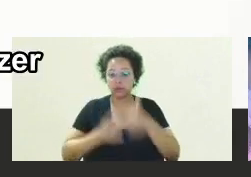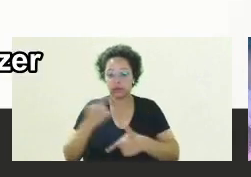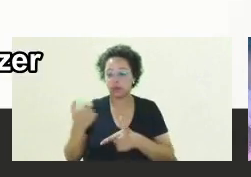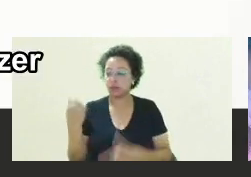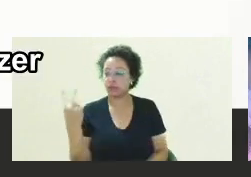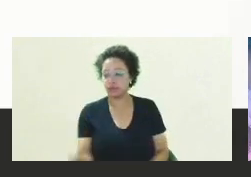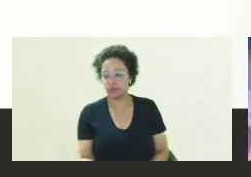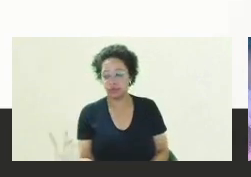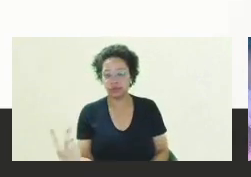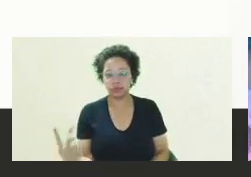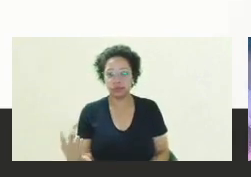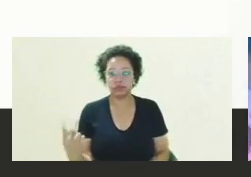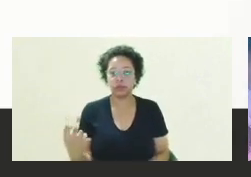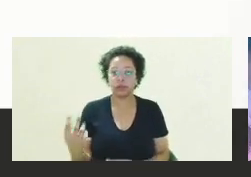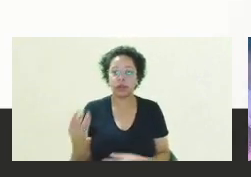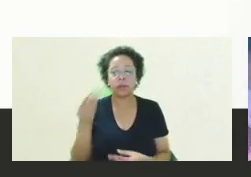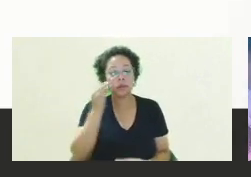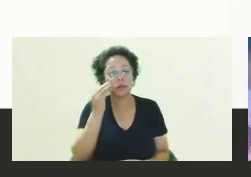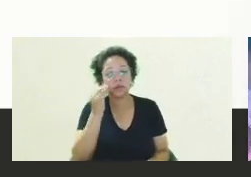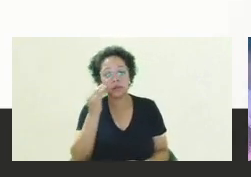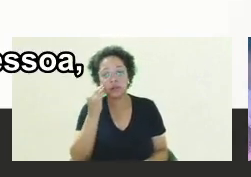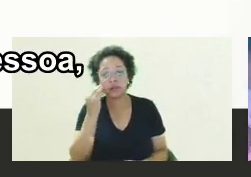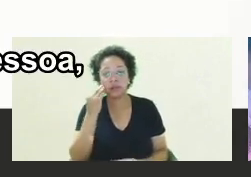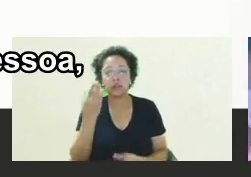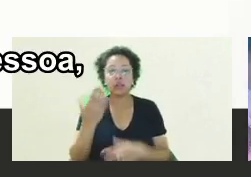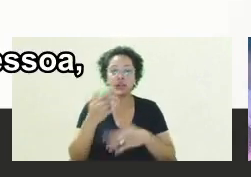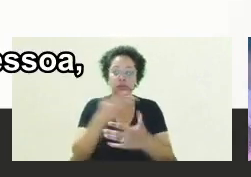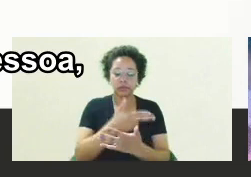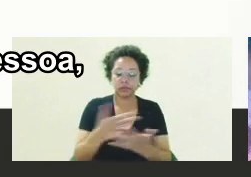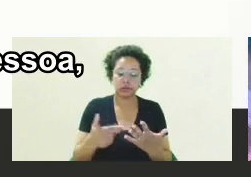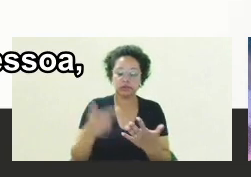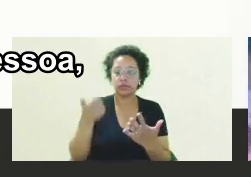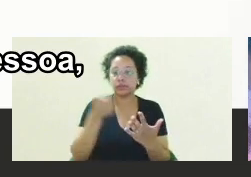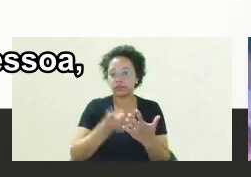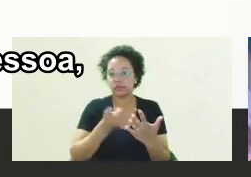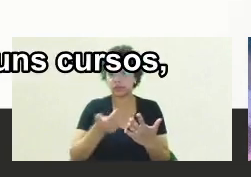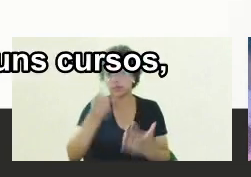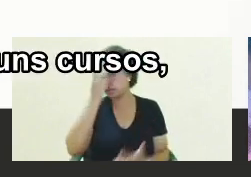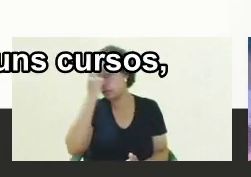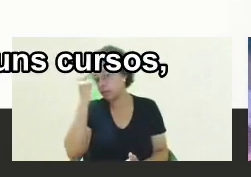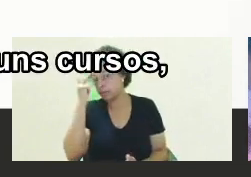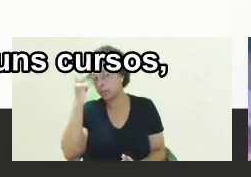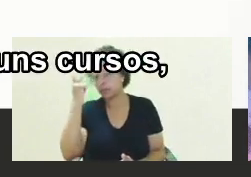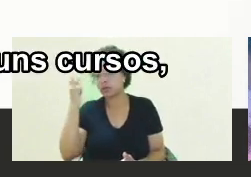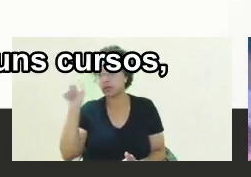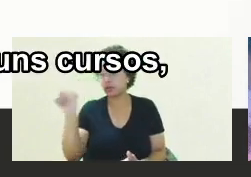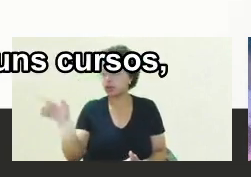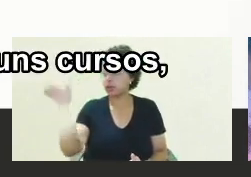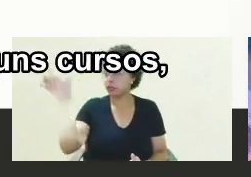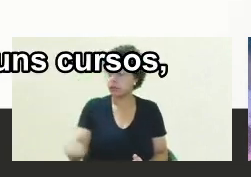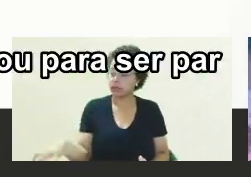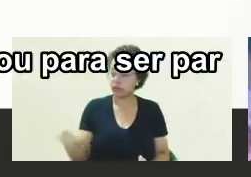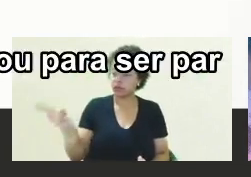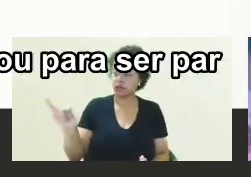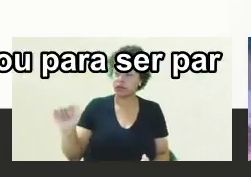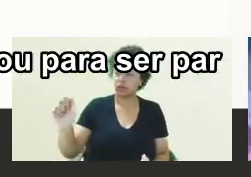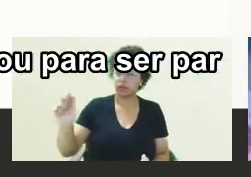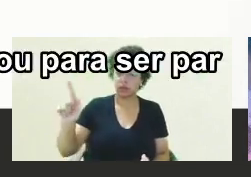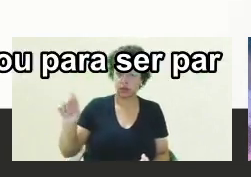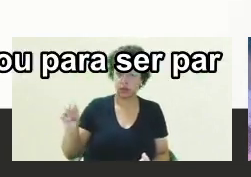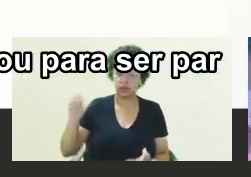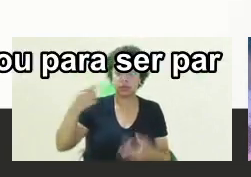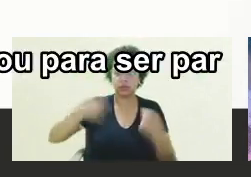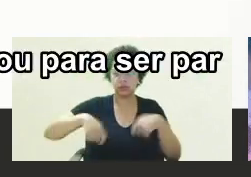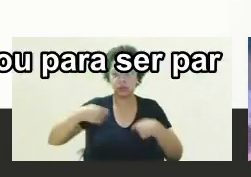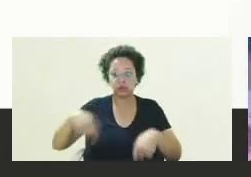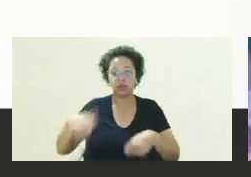PCD visual para fazer testes de qualidade. Tiago precisava dessa pessoa, descobriu que eu tinha feito alguns cursos, entrou em contato